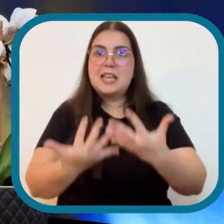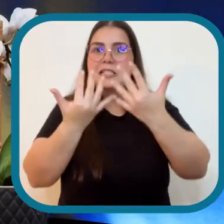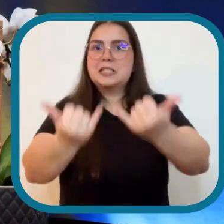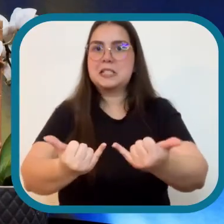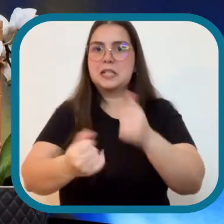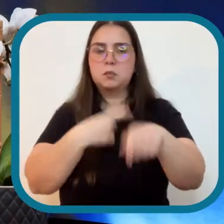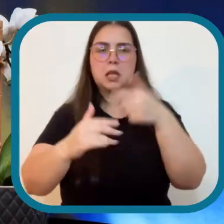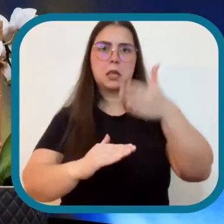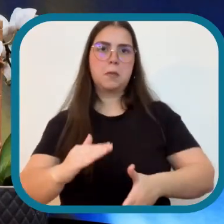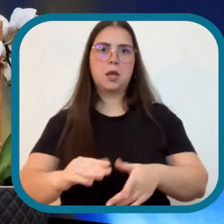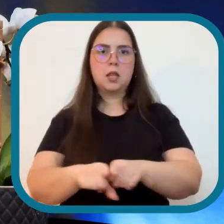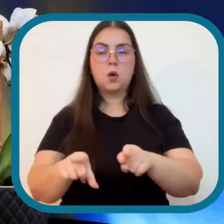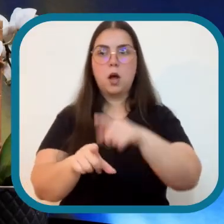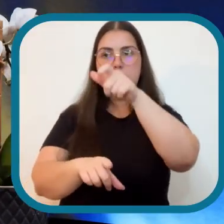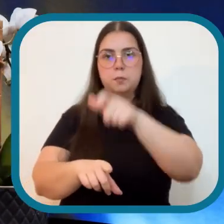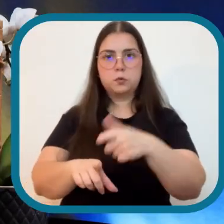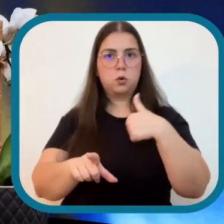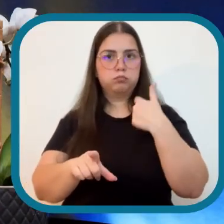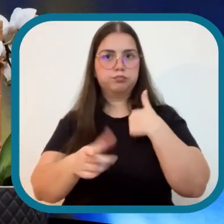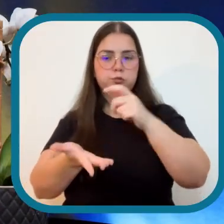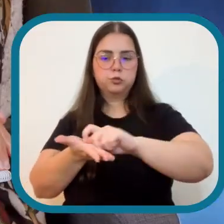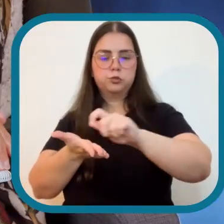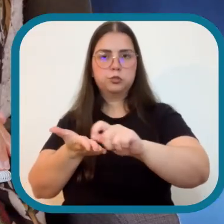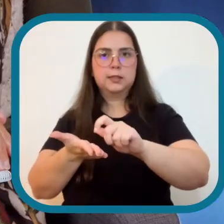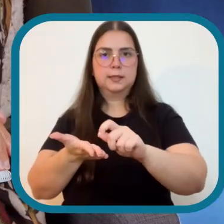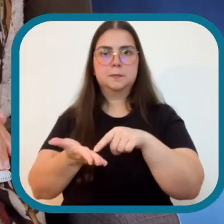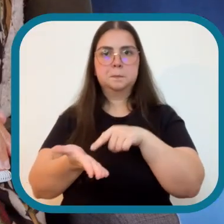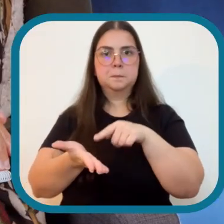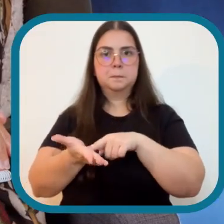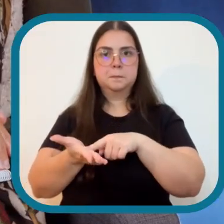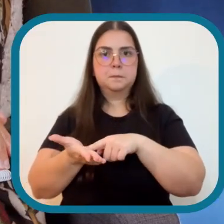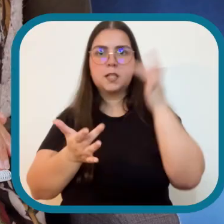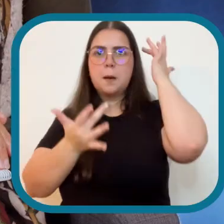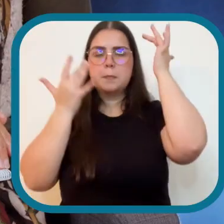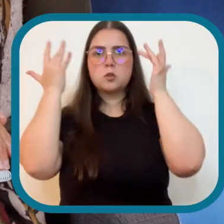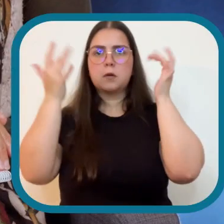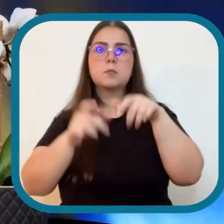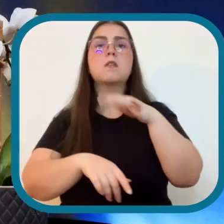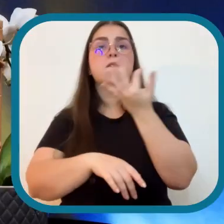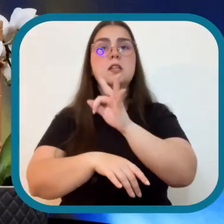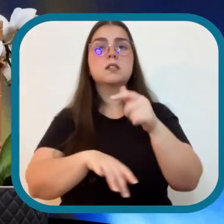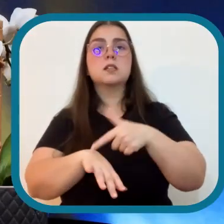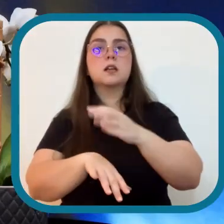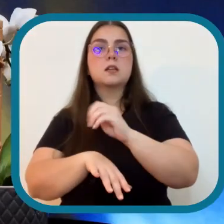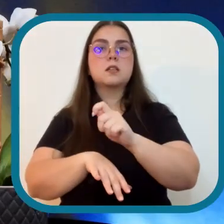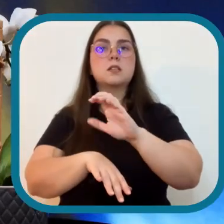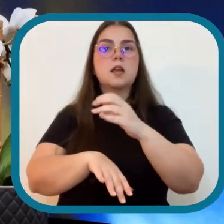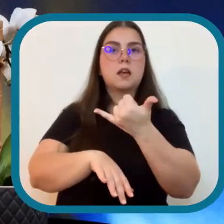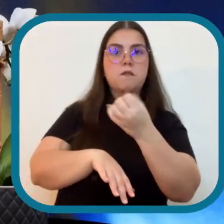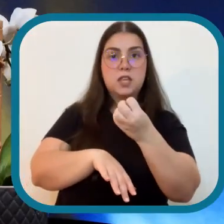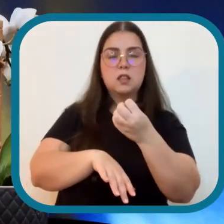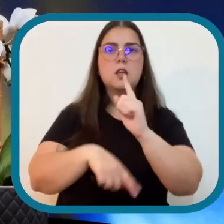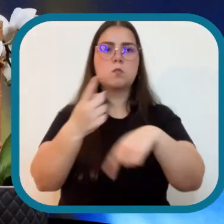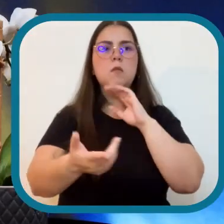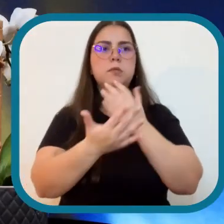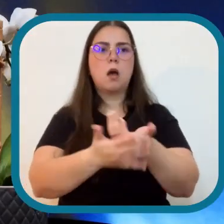de repente, a morte do autor, que foi descrita pelos filósofos franceses do século XX, vai efetivamente acontecer